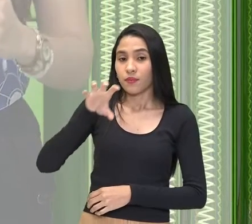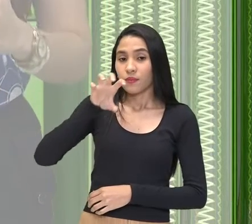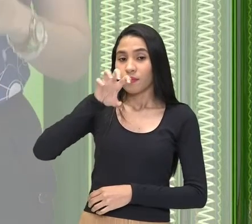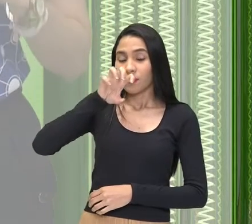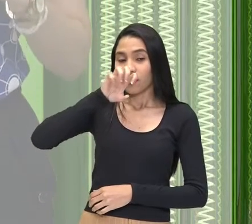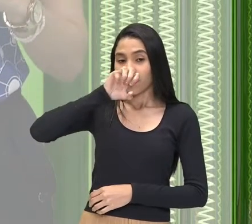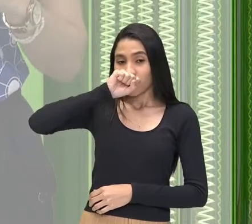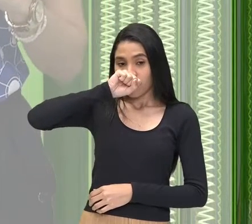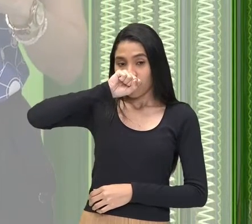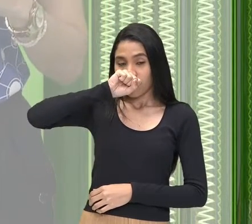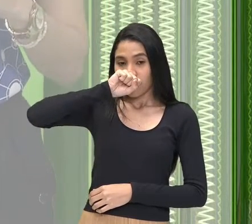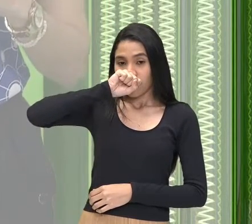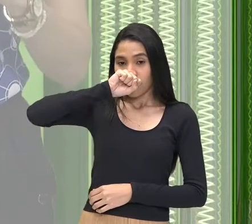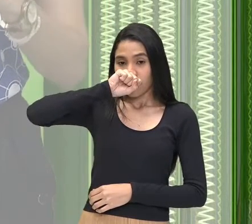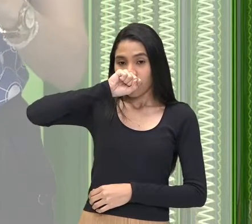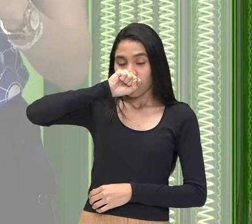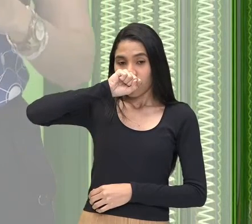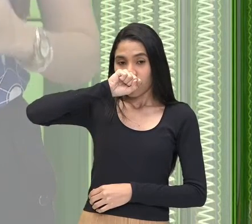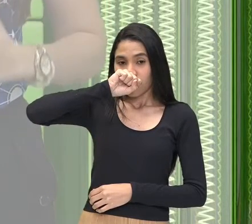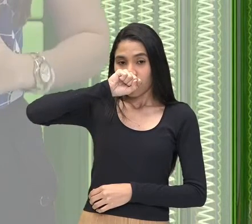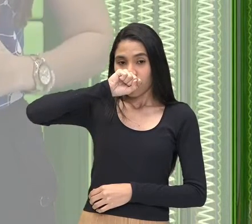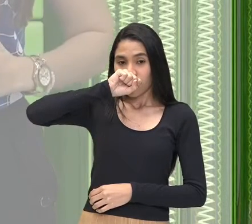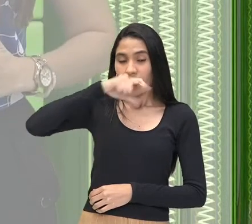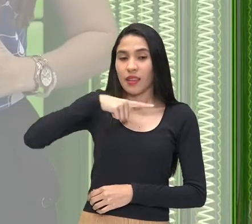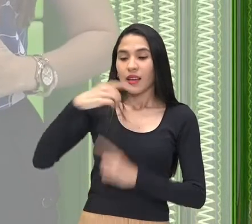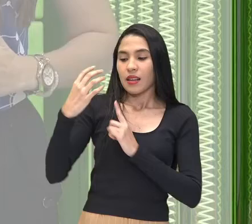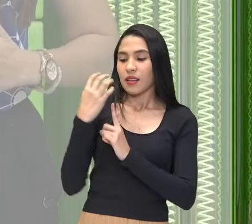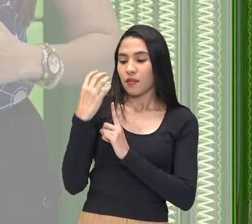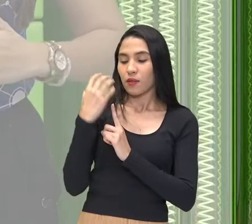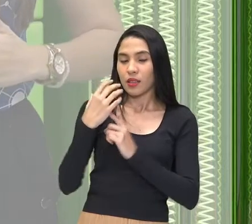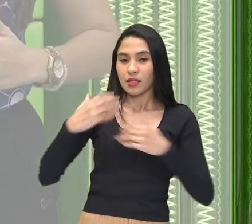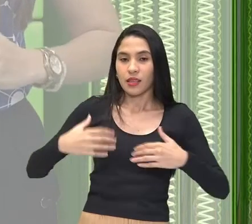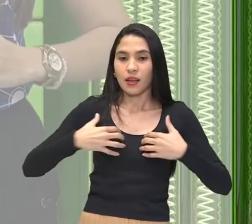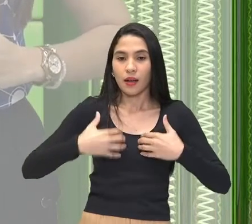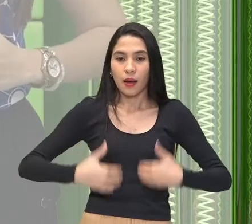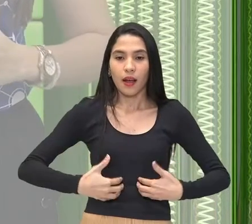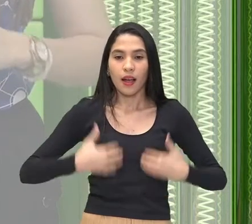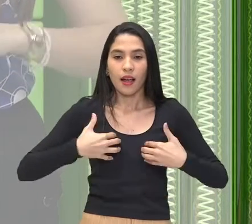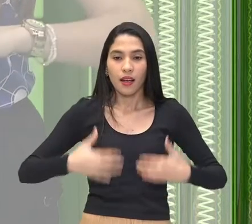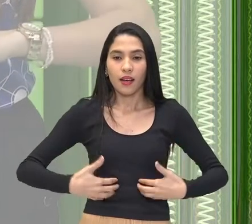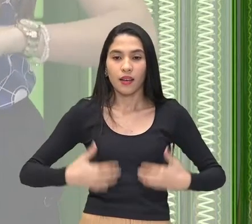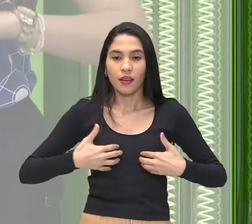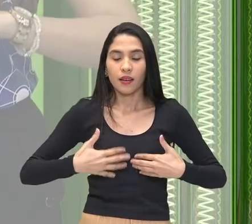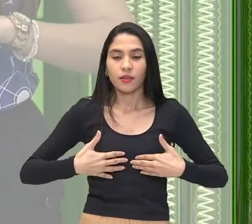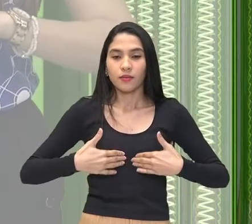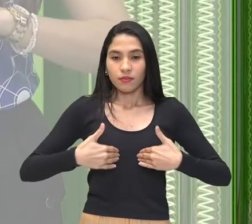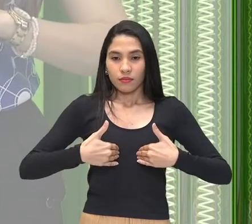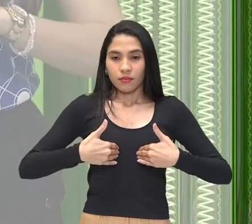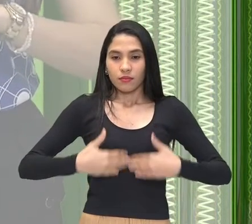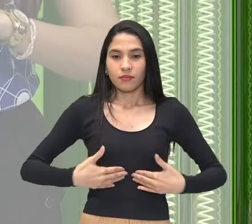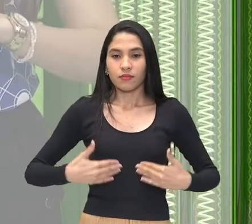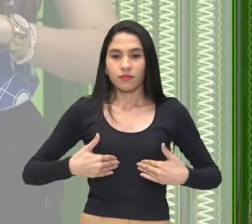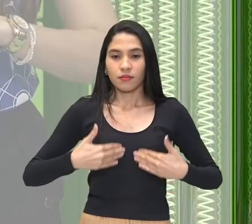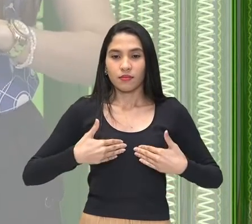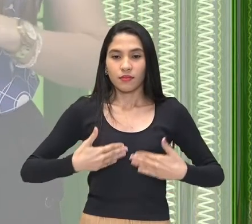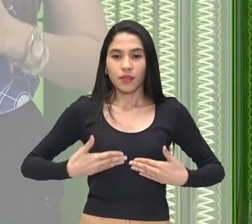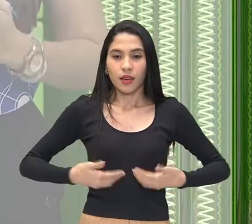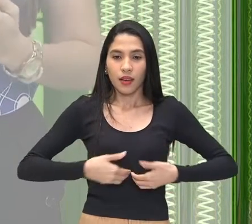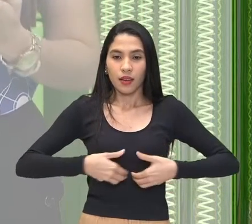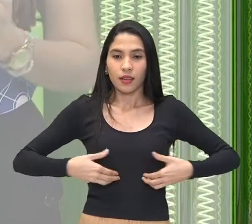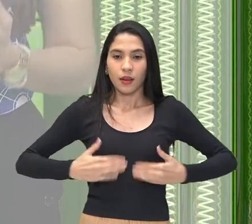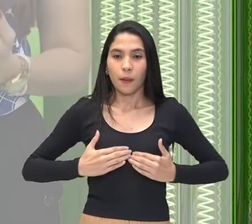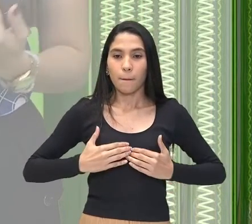inspiração, nós temos a influência do diafragma, que é um músculo que fica situado logo abaixo dos